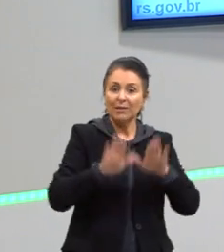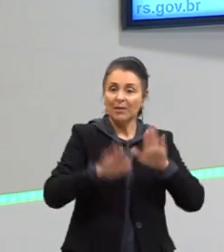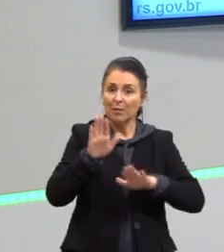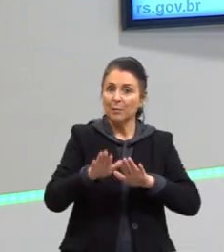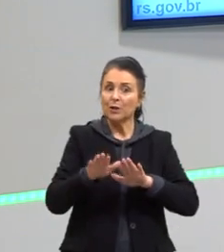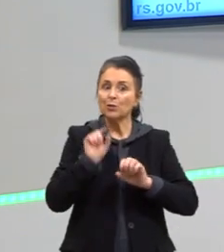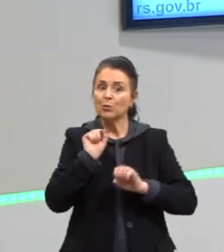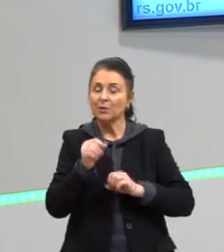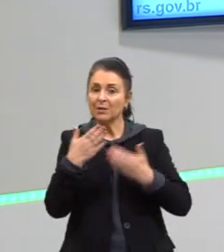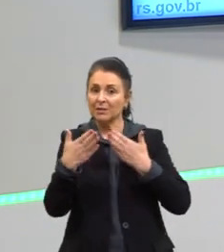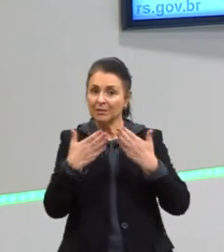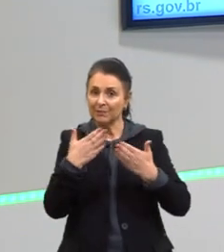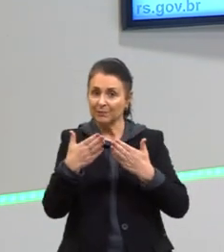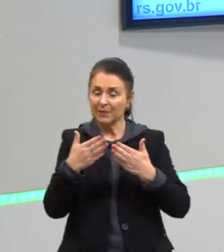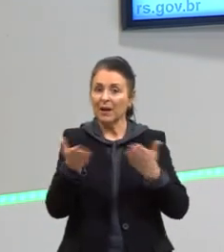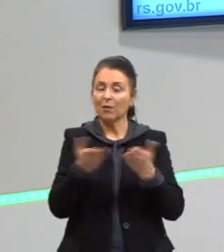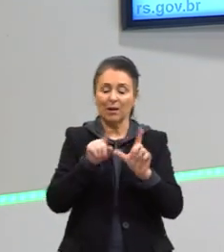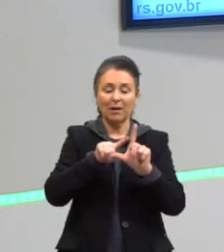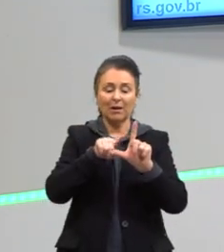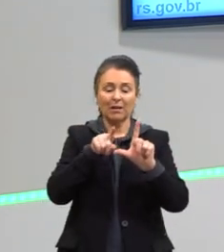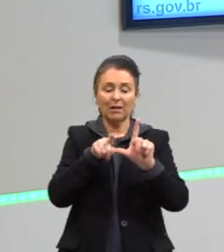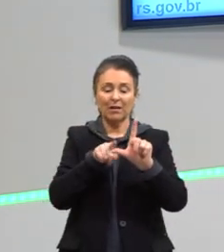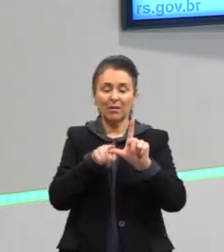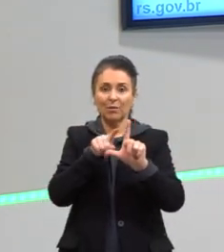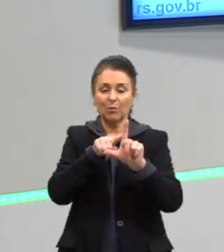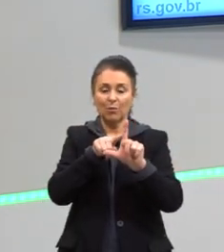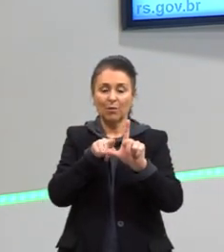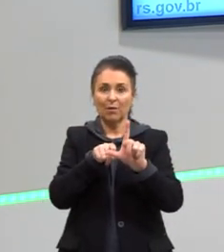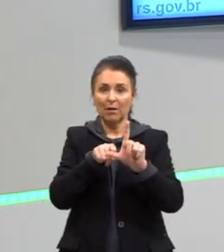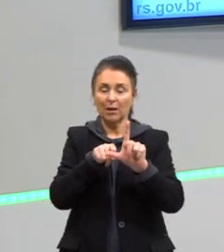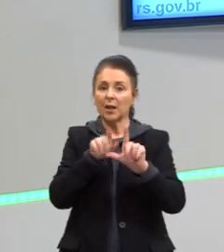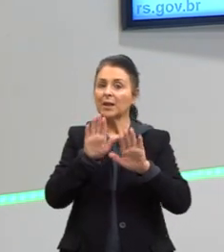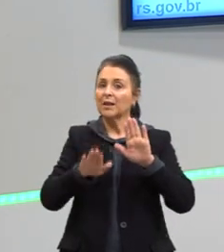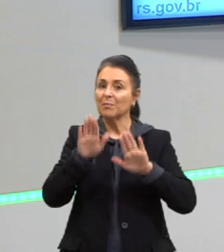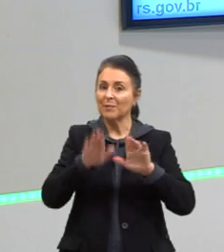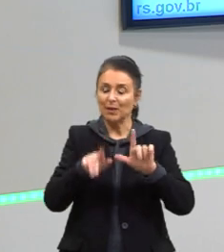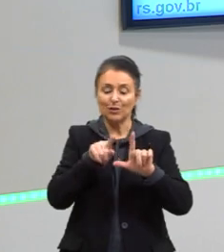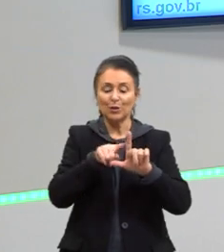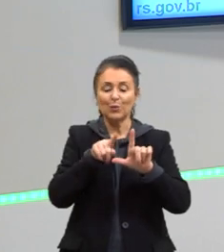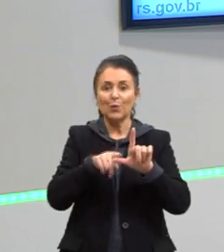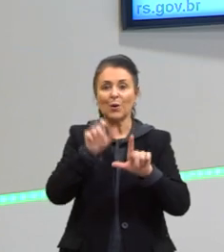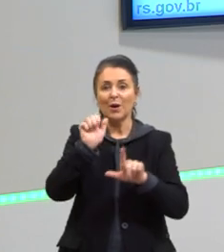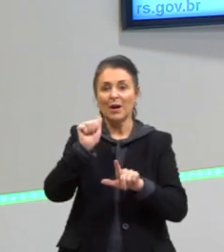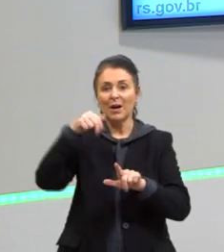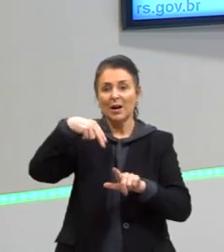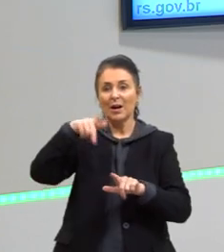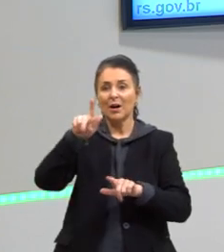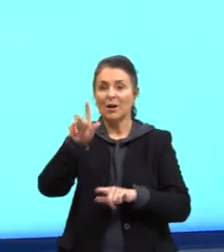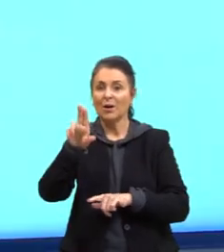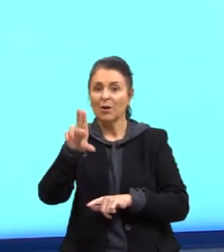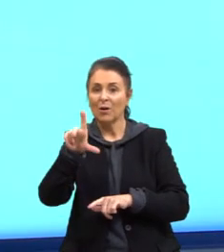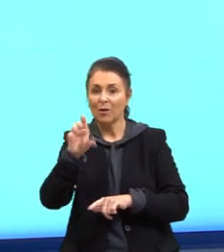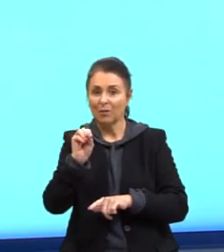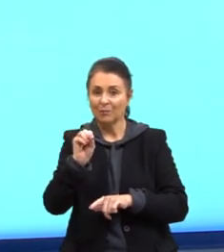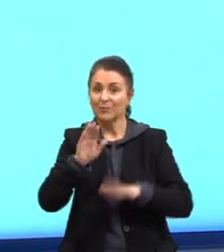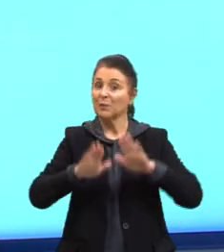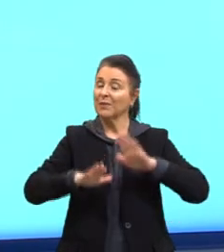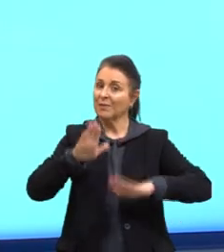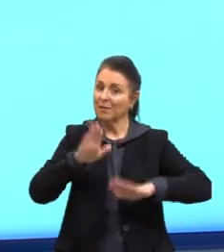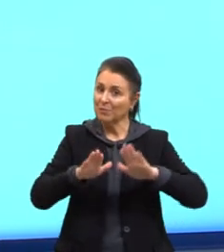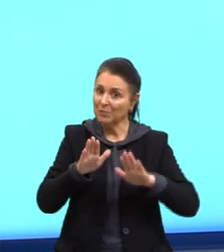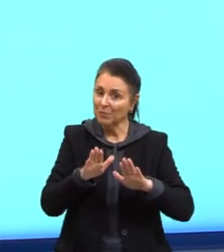já velocidade angular não Ela depende do ano então independe se eu pego esse trecho aqui